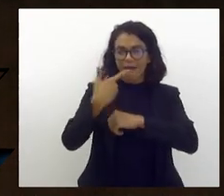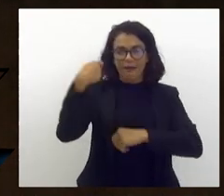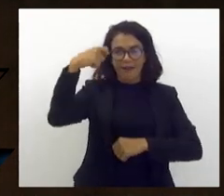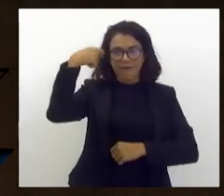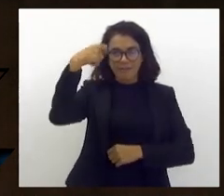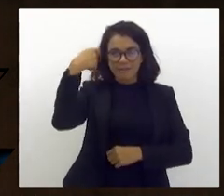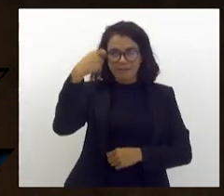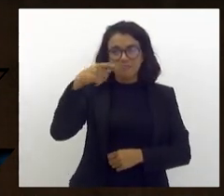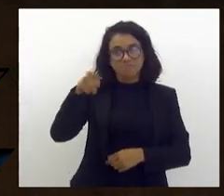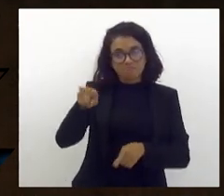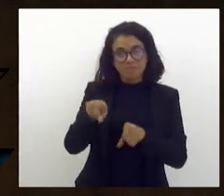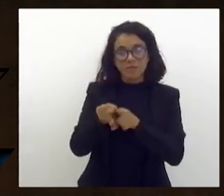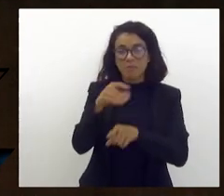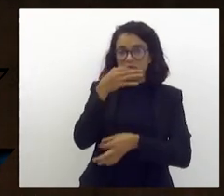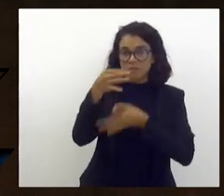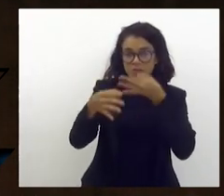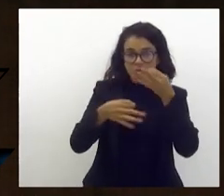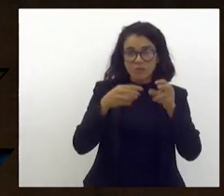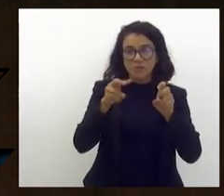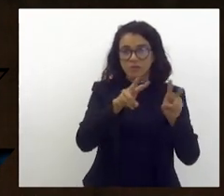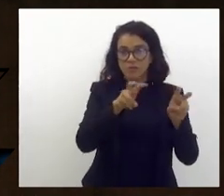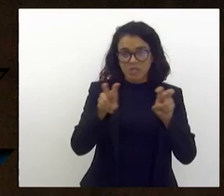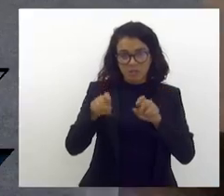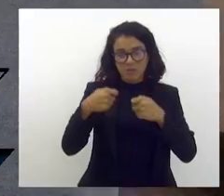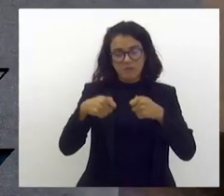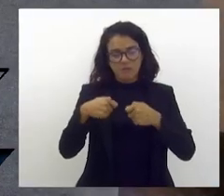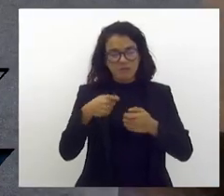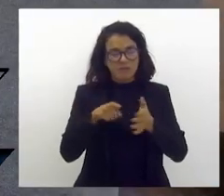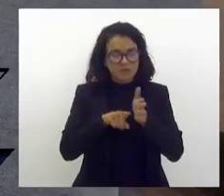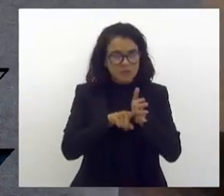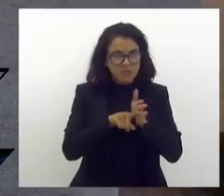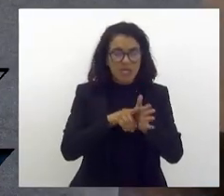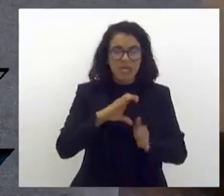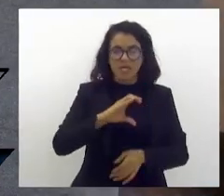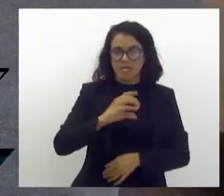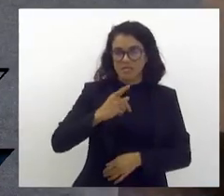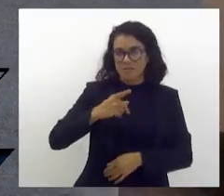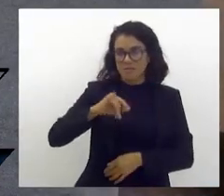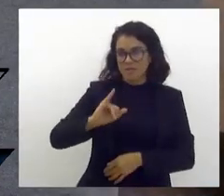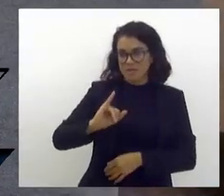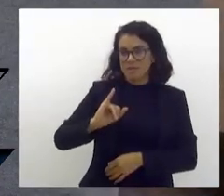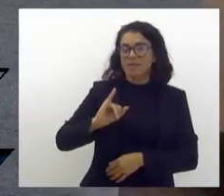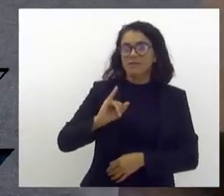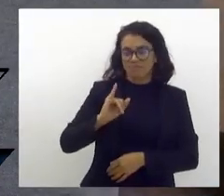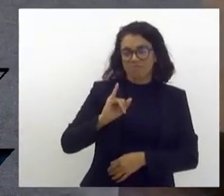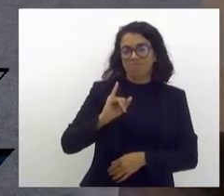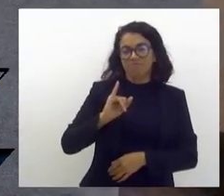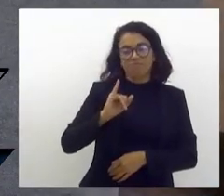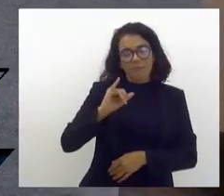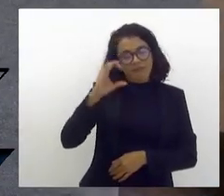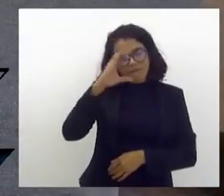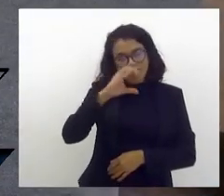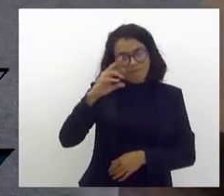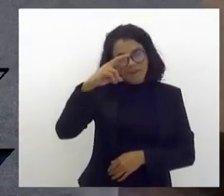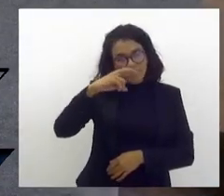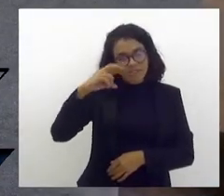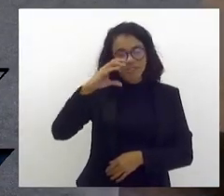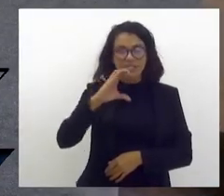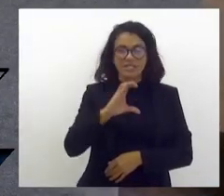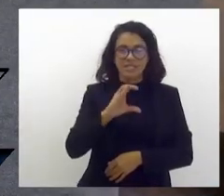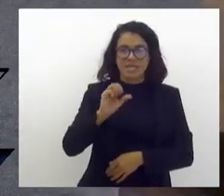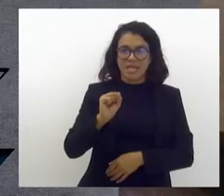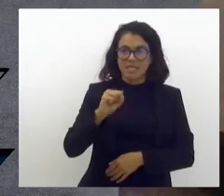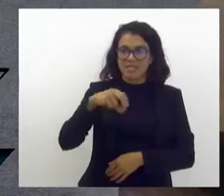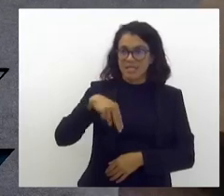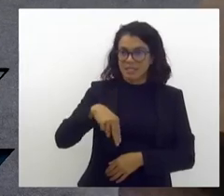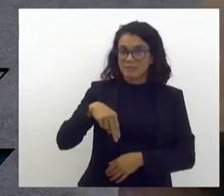Vossa Excelência, inclusive, sugeriu um tema que eu acho que a gente tem que se debruçar, que é a CPI da CSN. E o Dom Valdir